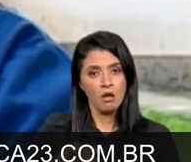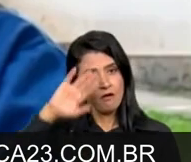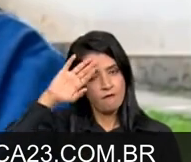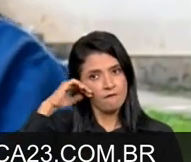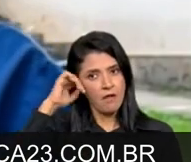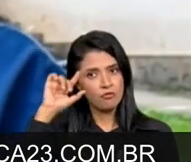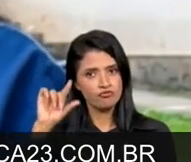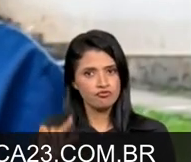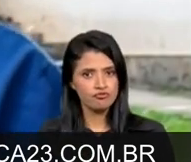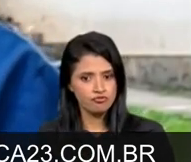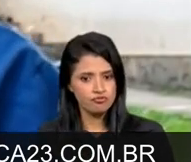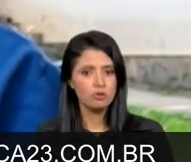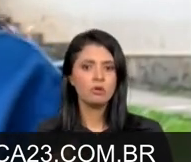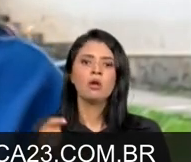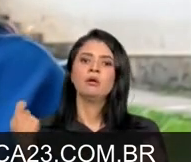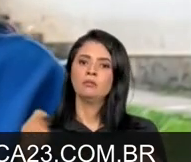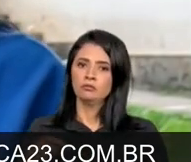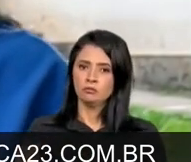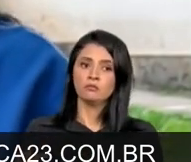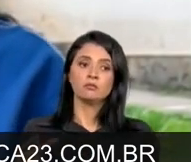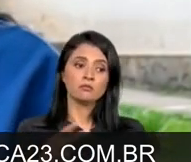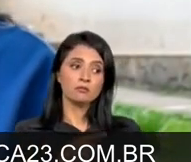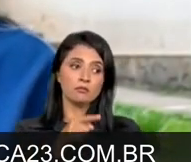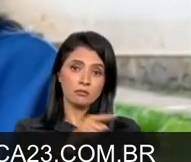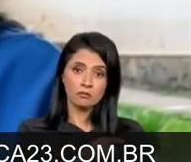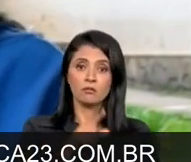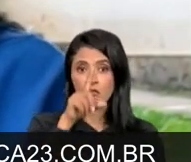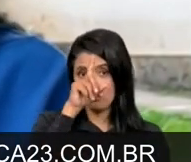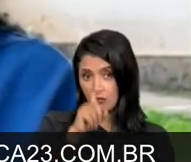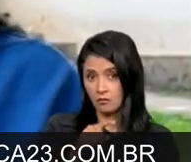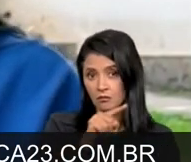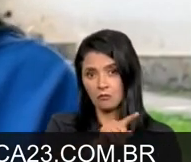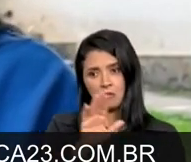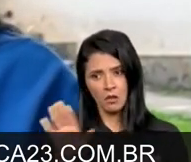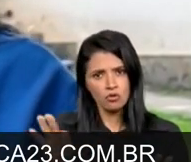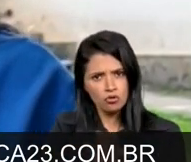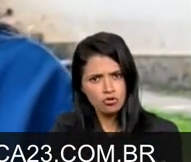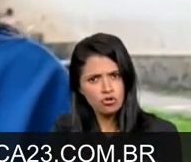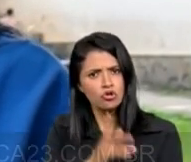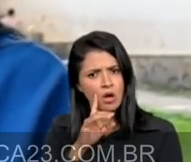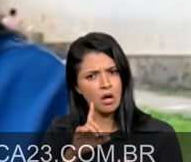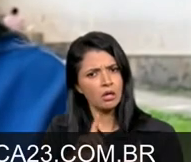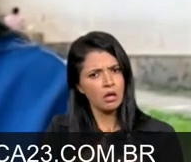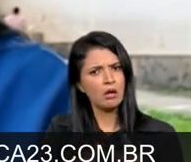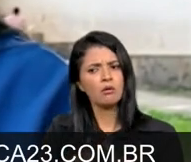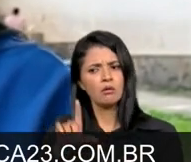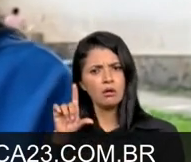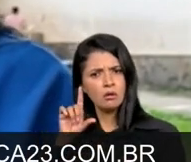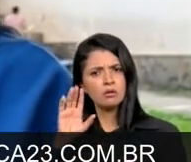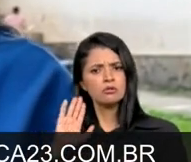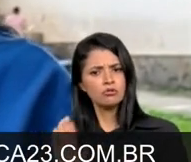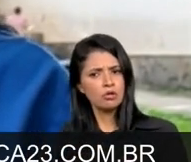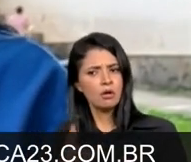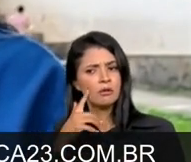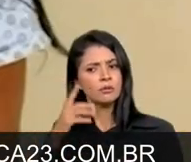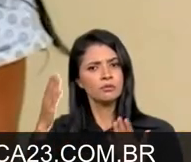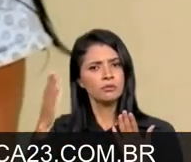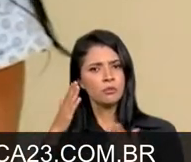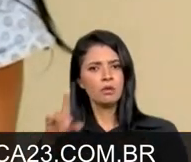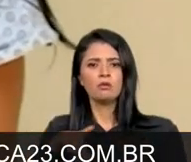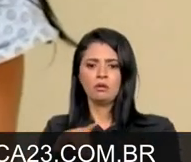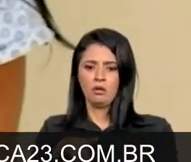febril. É imprescindível que ela compareça à maternidade, mesmo ela já tendo sido atendida antes pelo quadro suspeito de